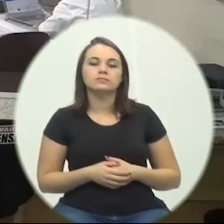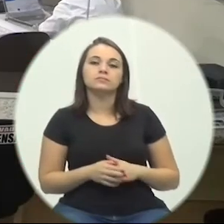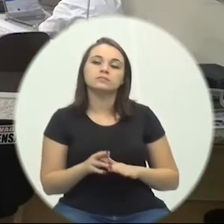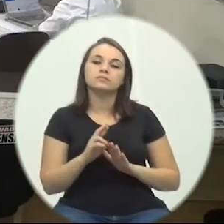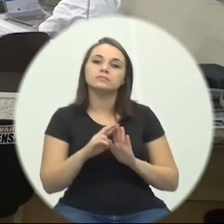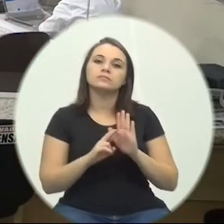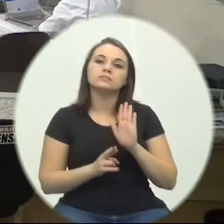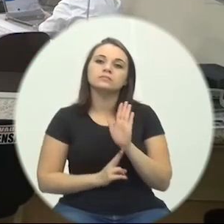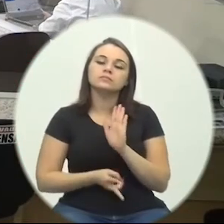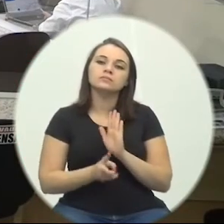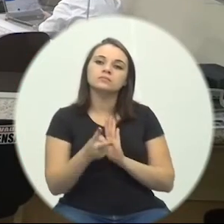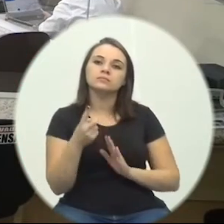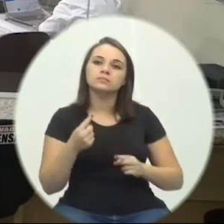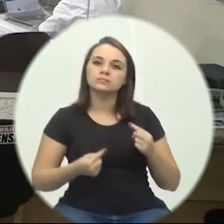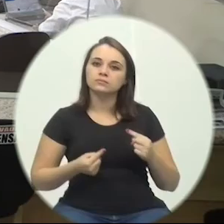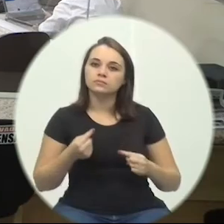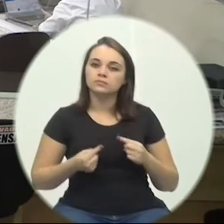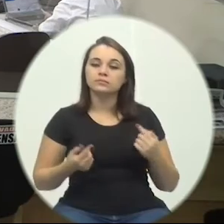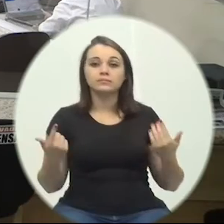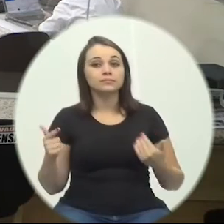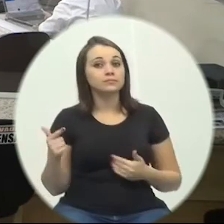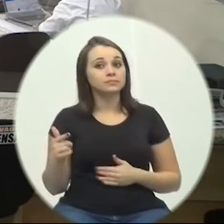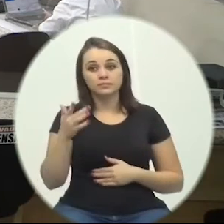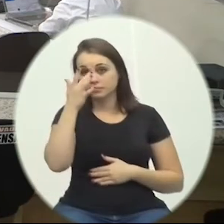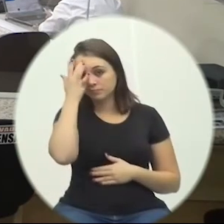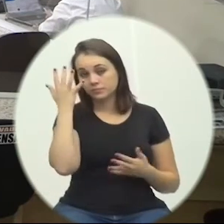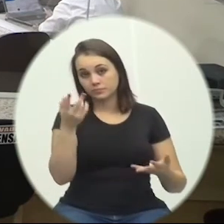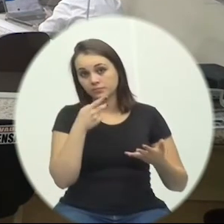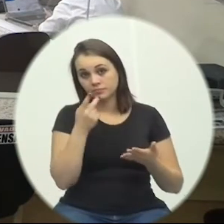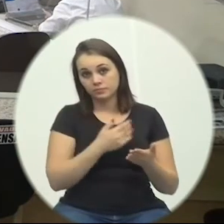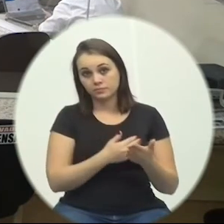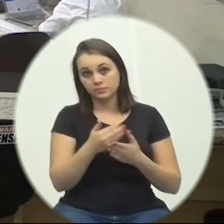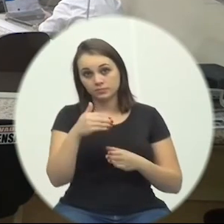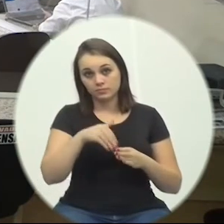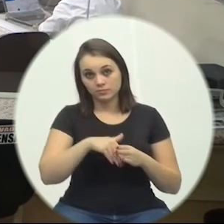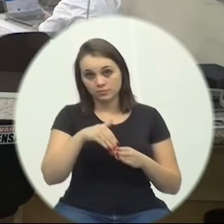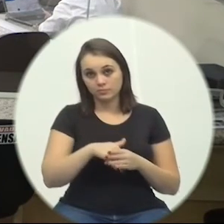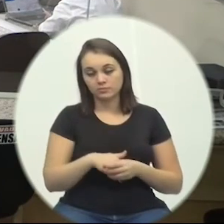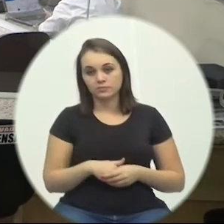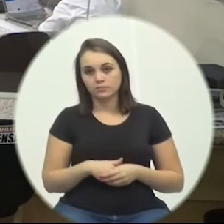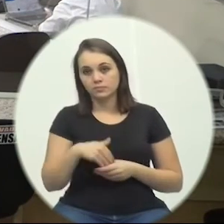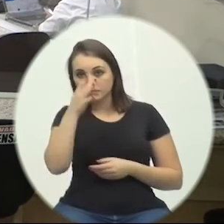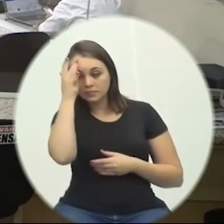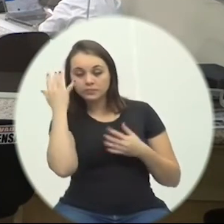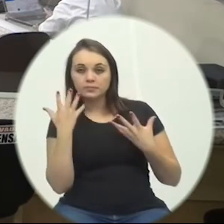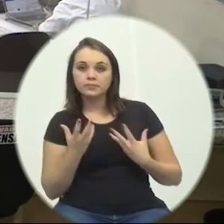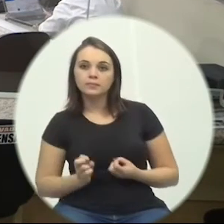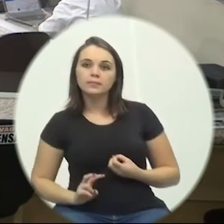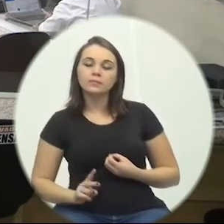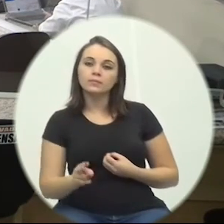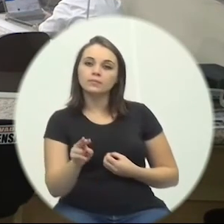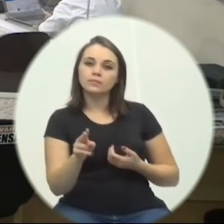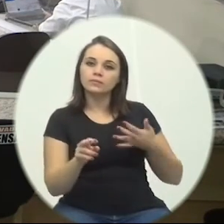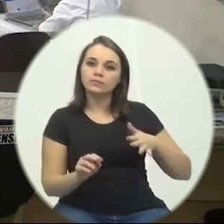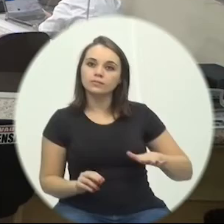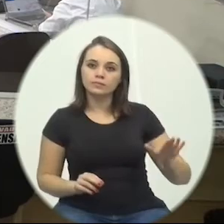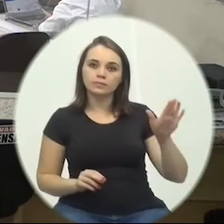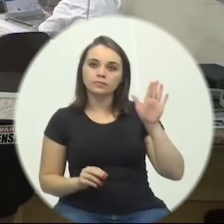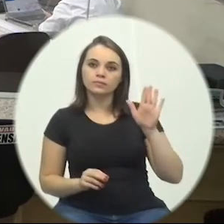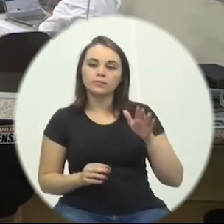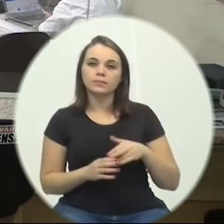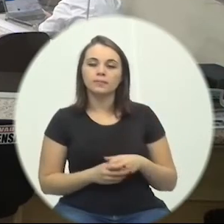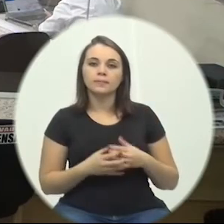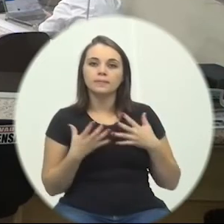requerimento continua em discussão. Não havendo quem queira discutir, está em votação. Os favoráveis permaneçam como estão, os contrários se